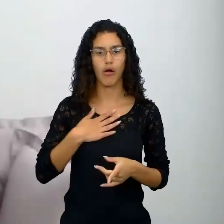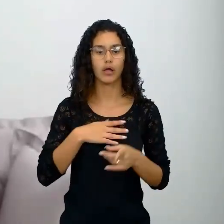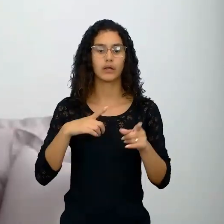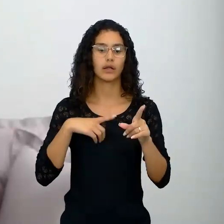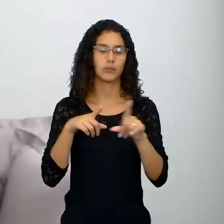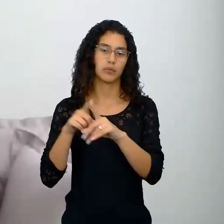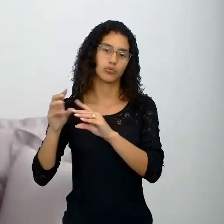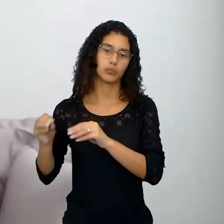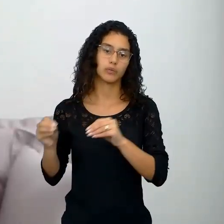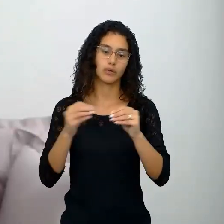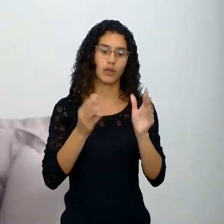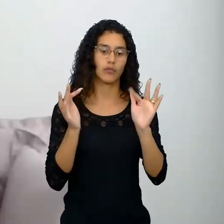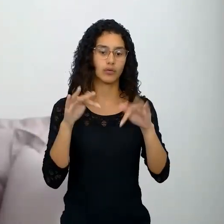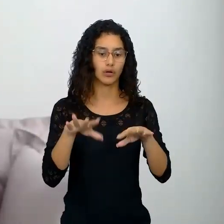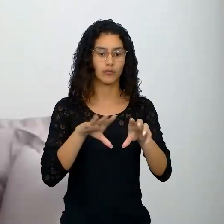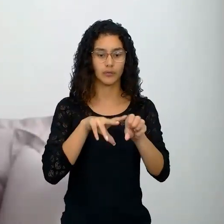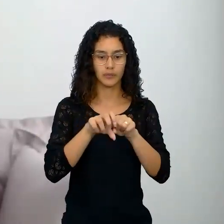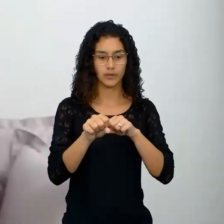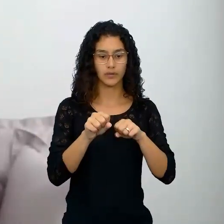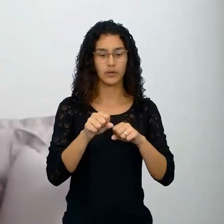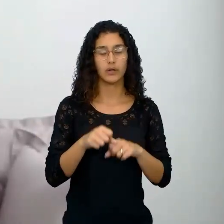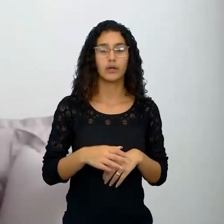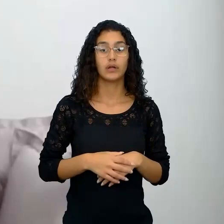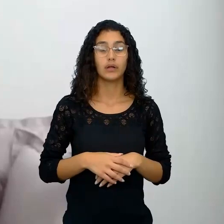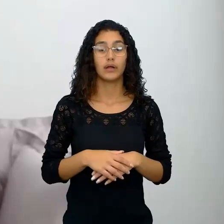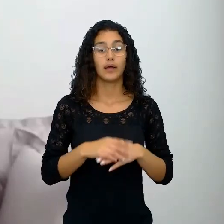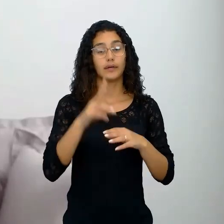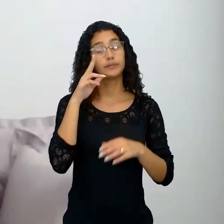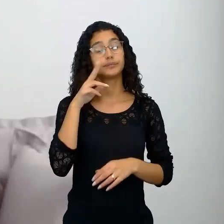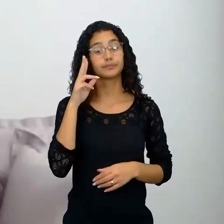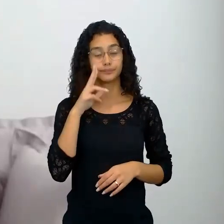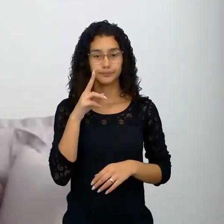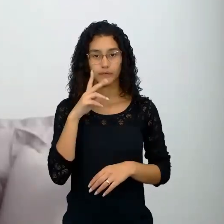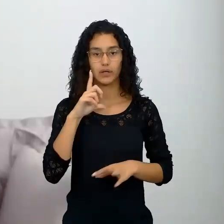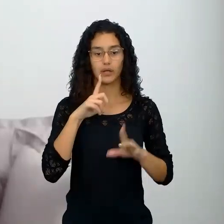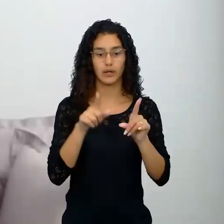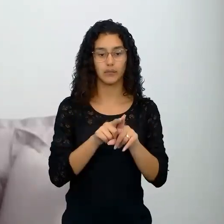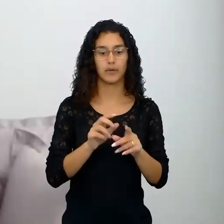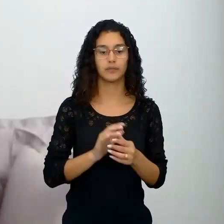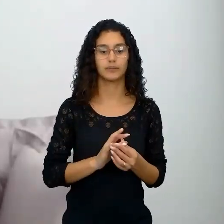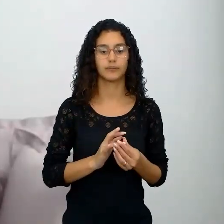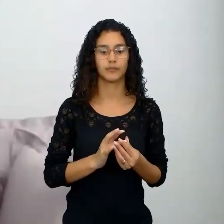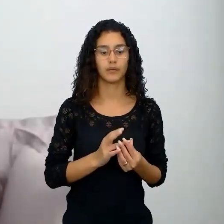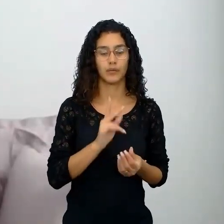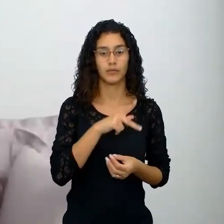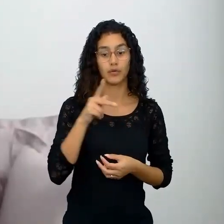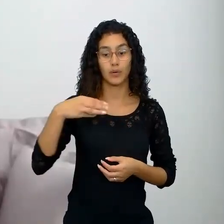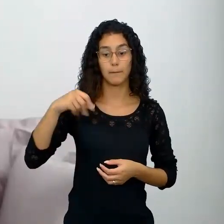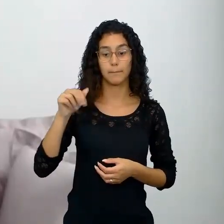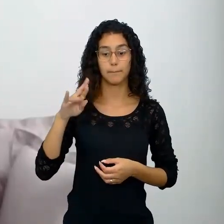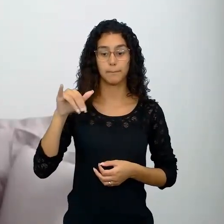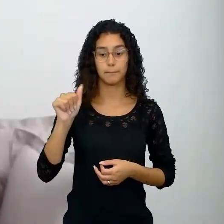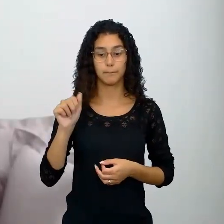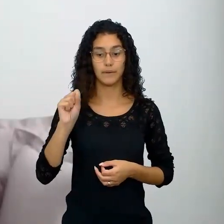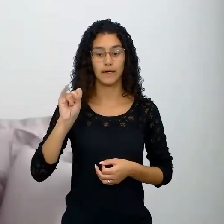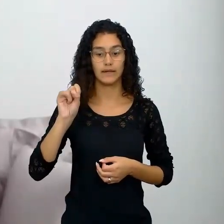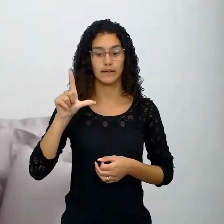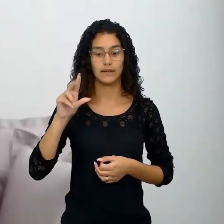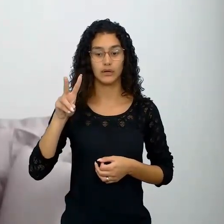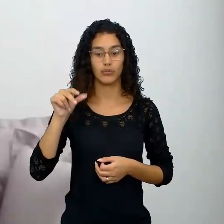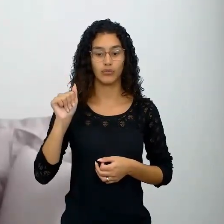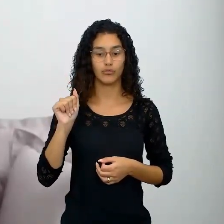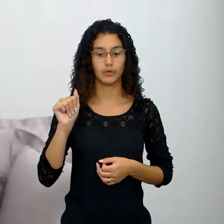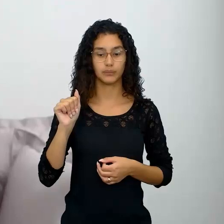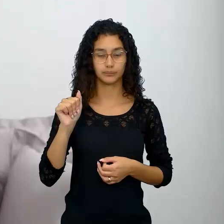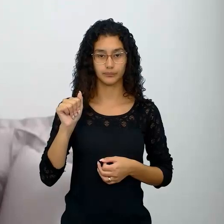de trazer no finalzinho da nossa formação essa lembrança, né? Então, vamos lá, professora Mara Silva, acho que eu li correto o